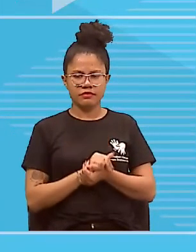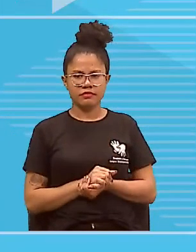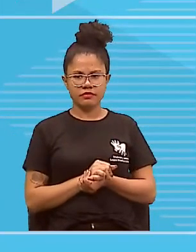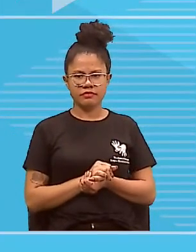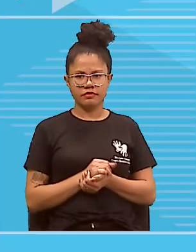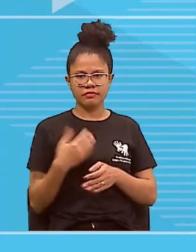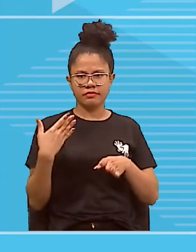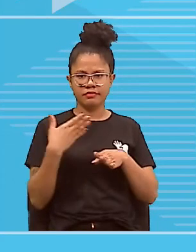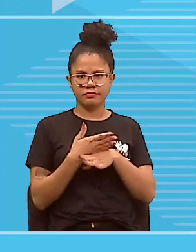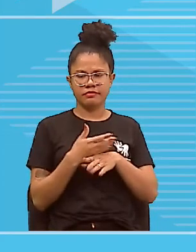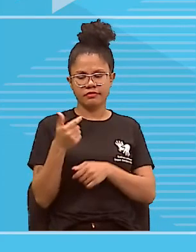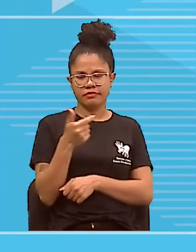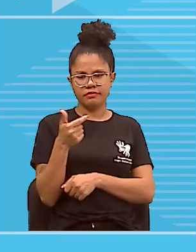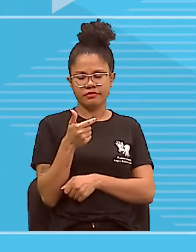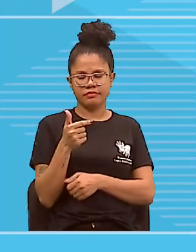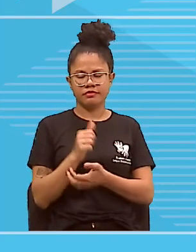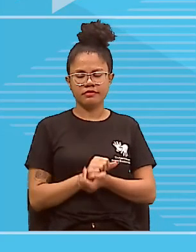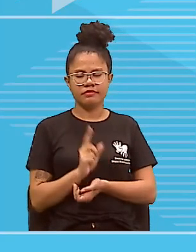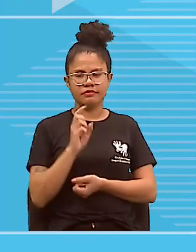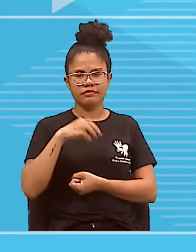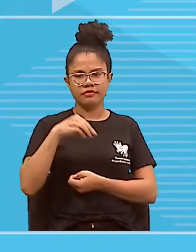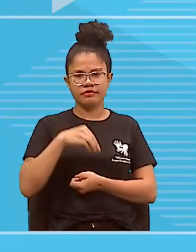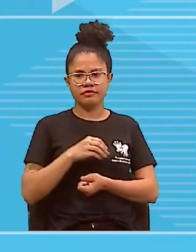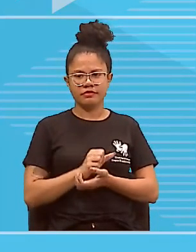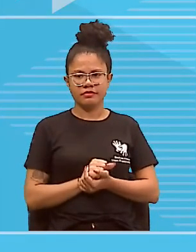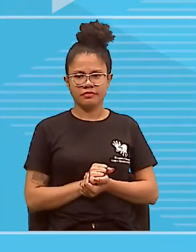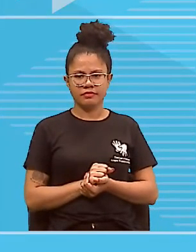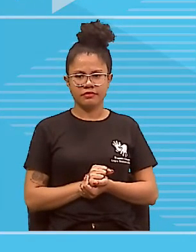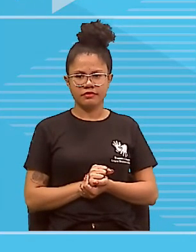uma segunda bom um minutinho